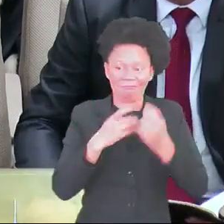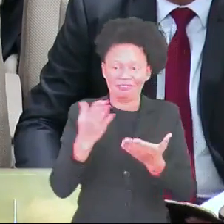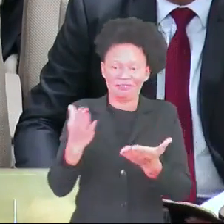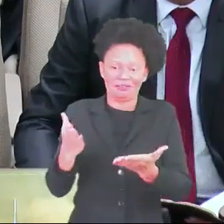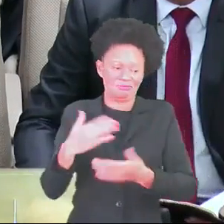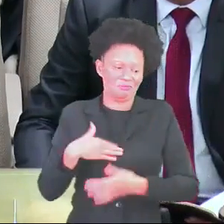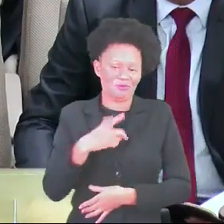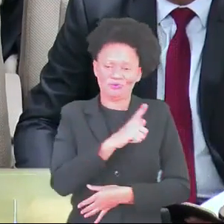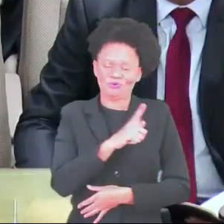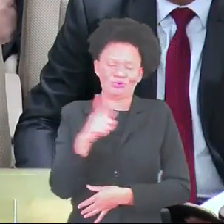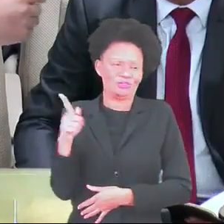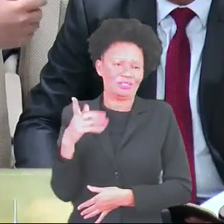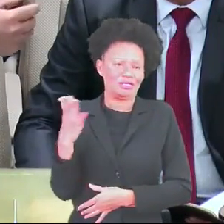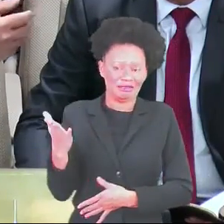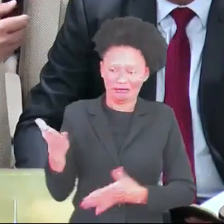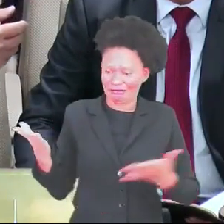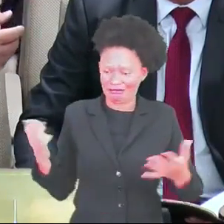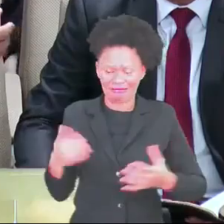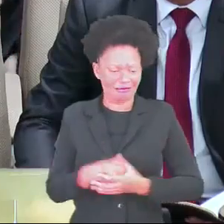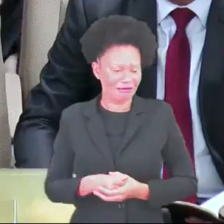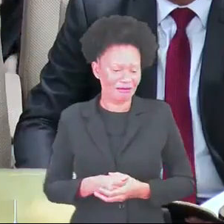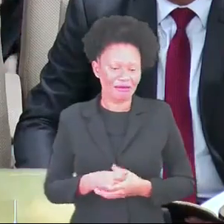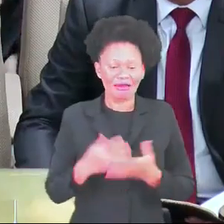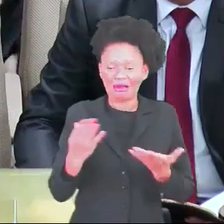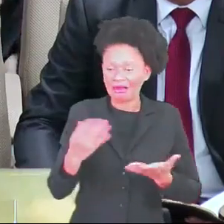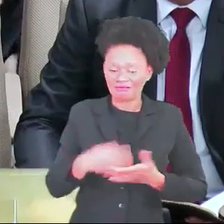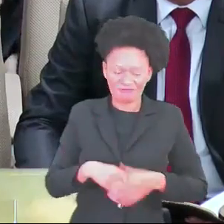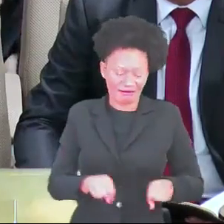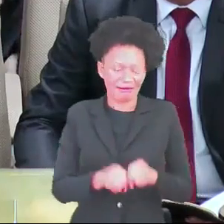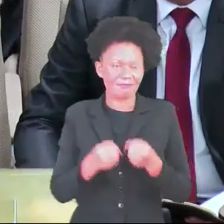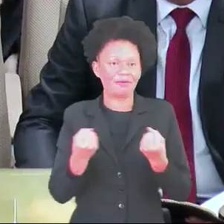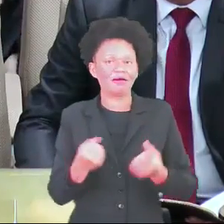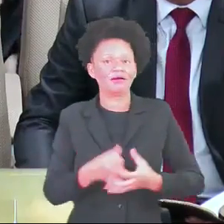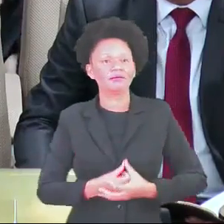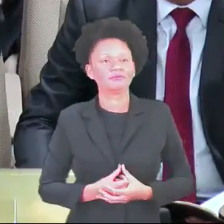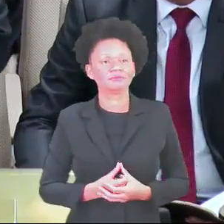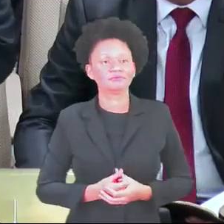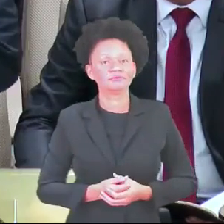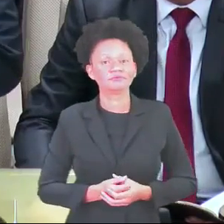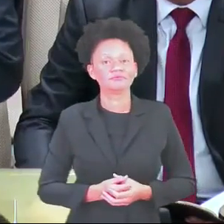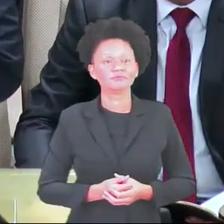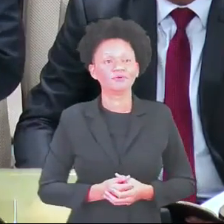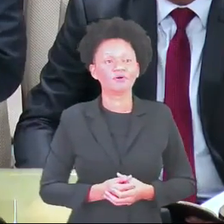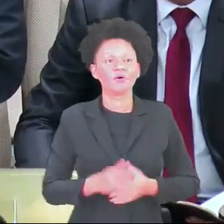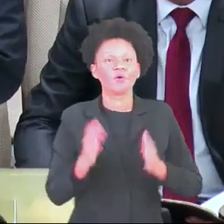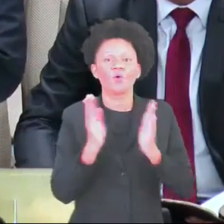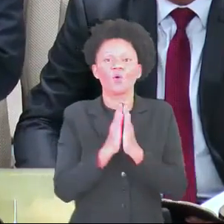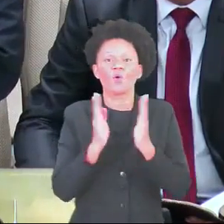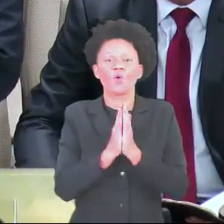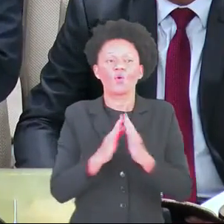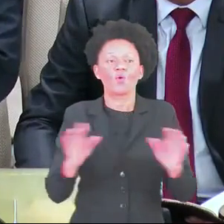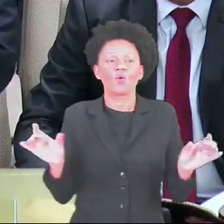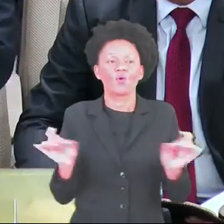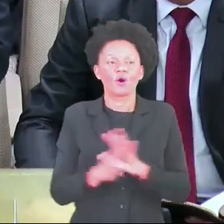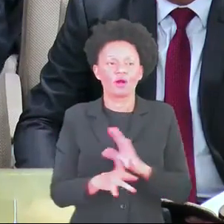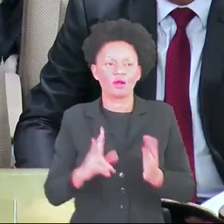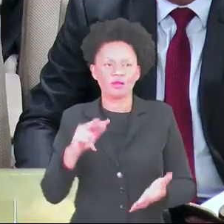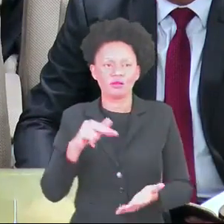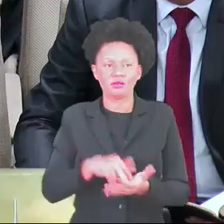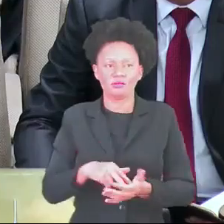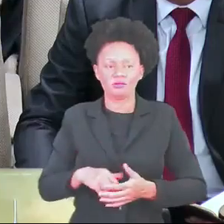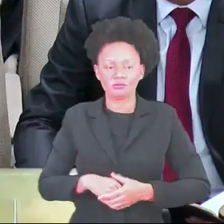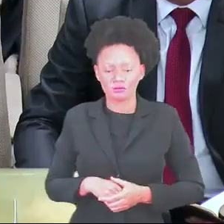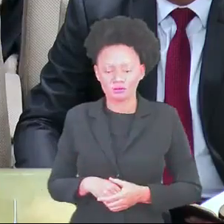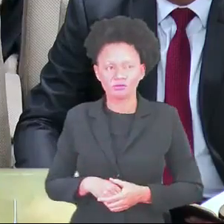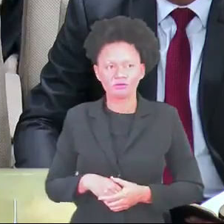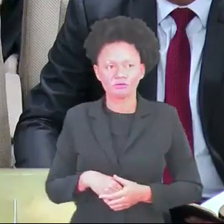ombro do meu genro. Se o negócio ia virar mais, ia quebrar mais. Orou, quando terminou, se põe de pé. Sabe que eu mandei fazer isso?